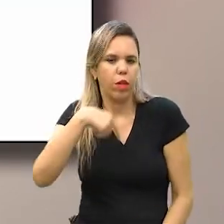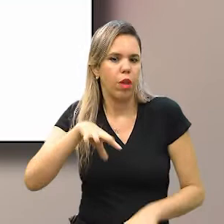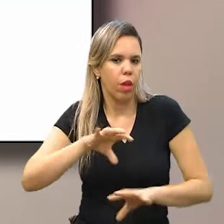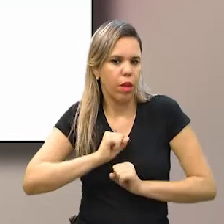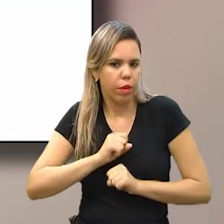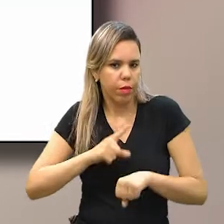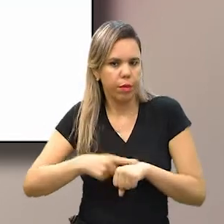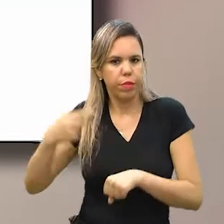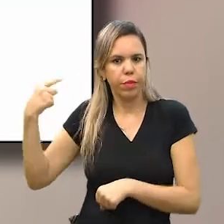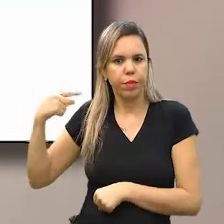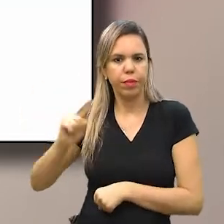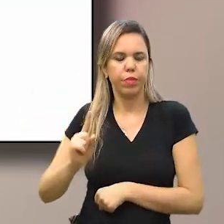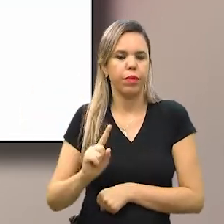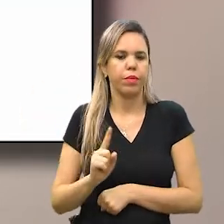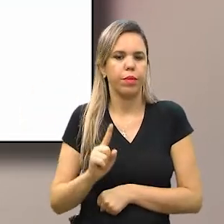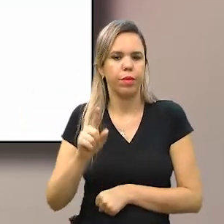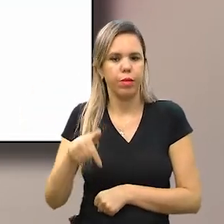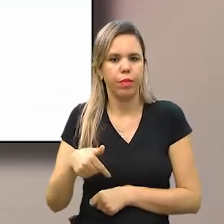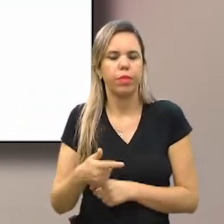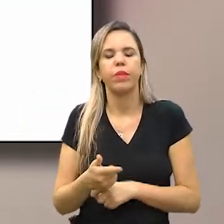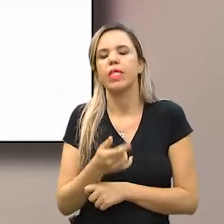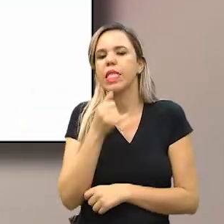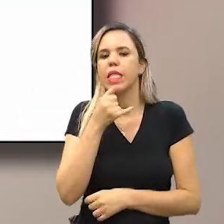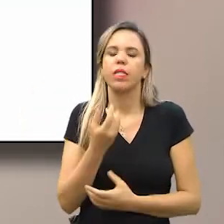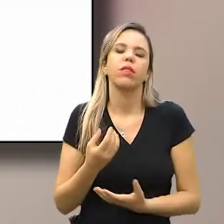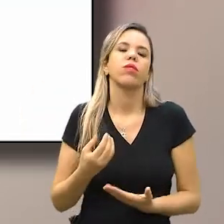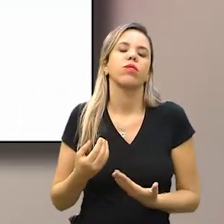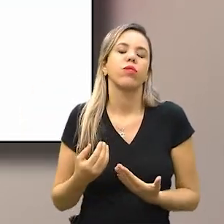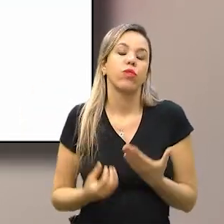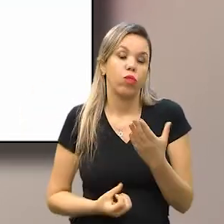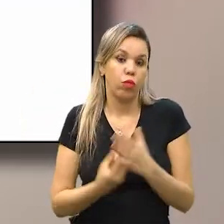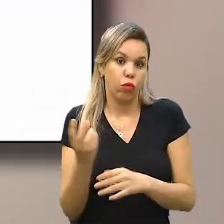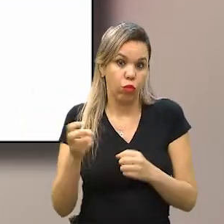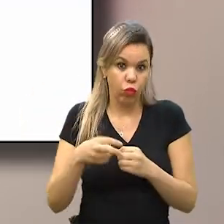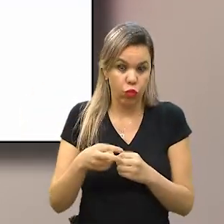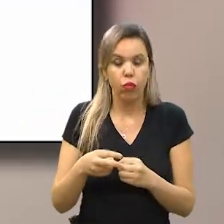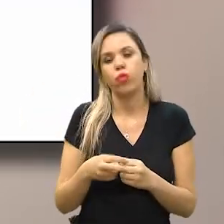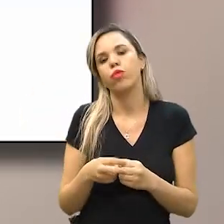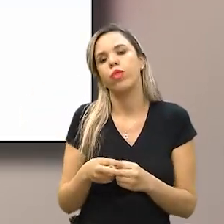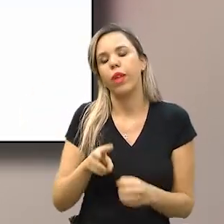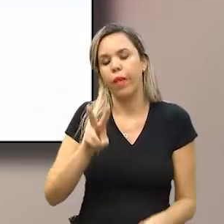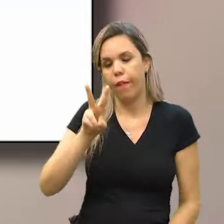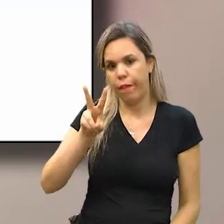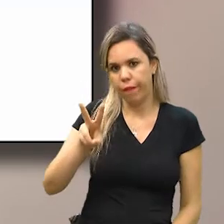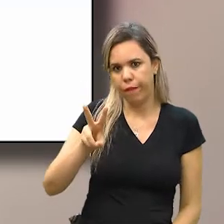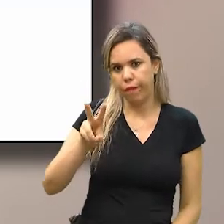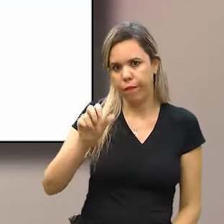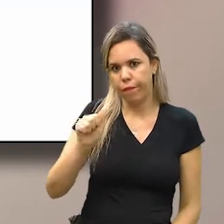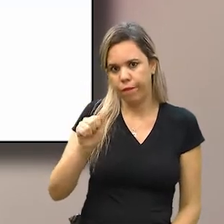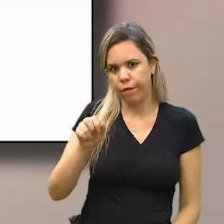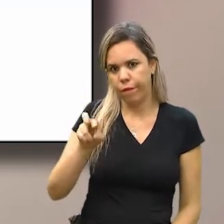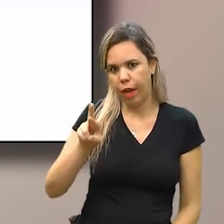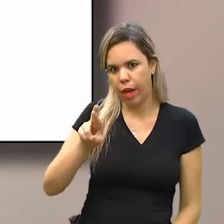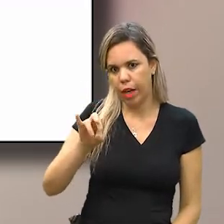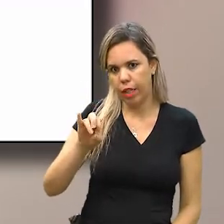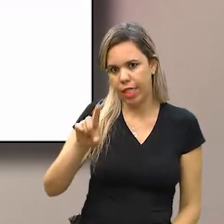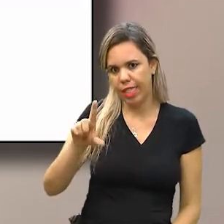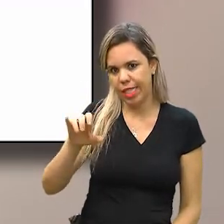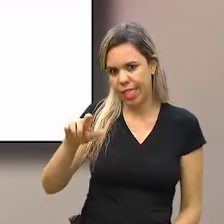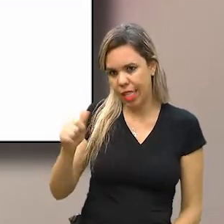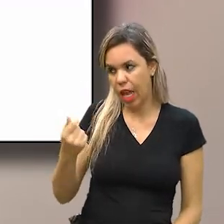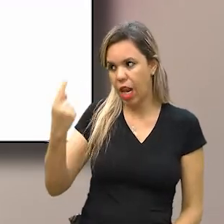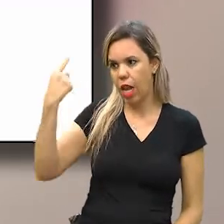está adquirindo naquele momento, mas é uma reativação do vírus da varicela que a pessoa já tinha